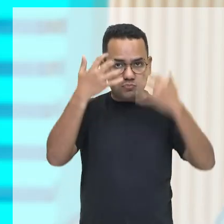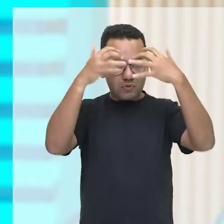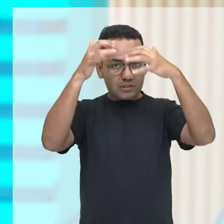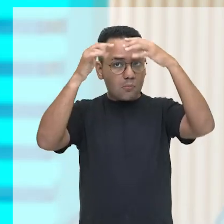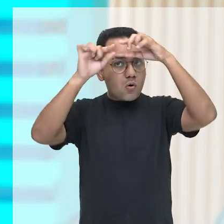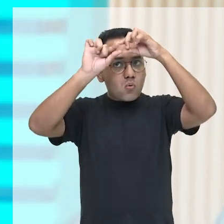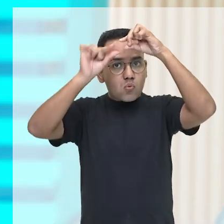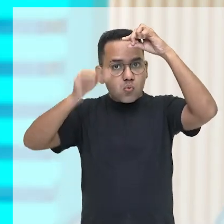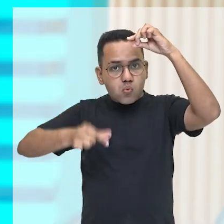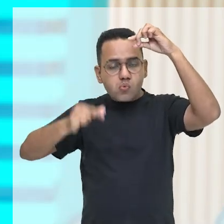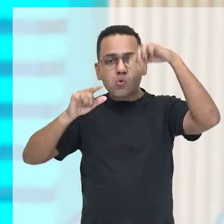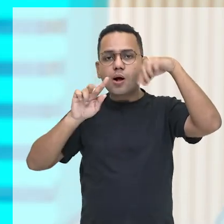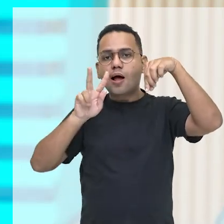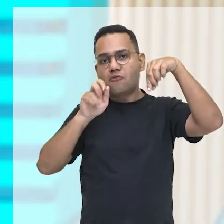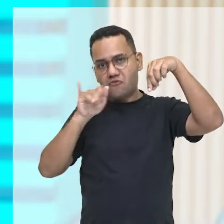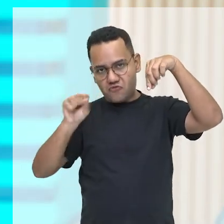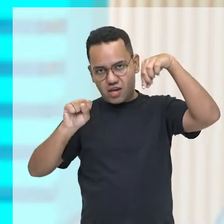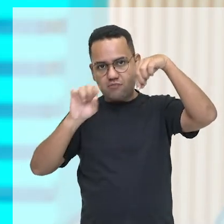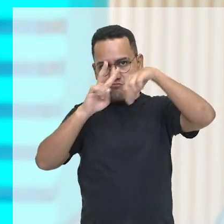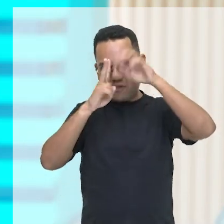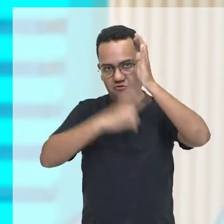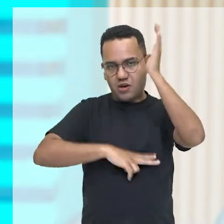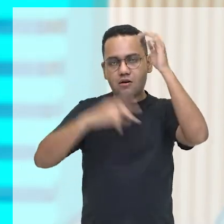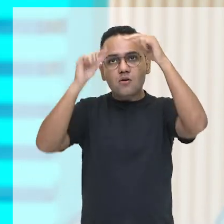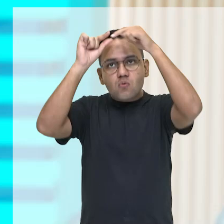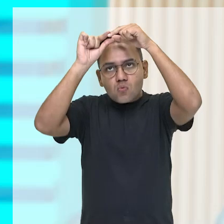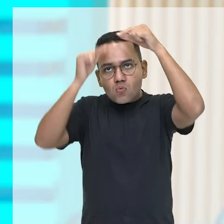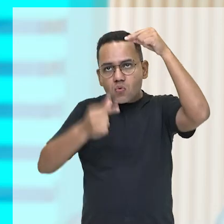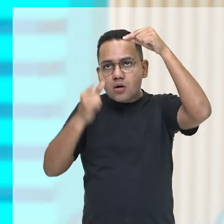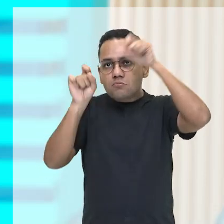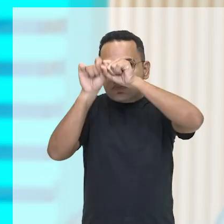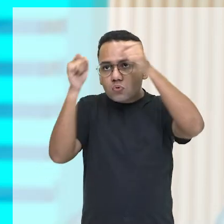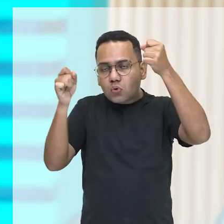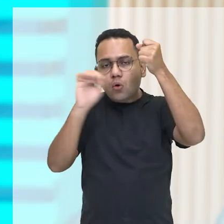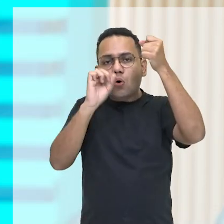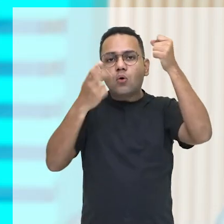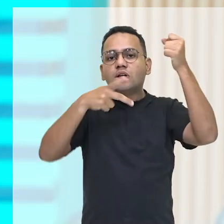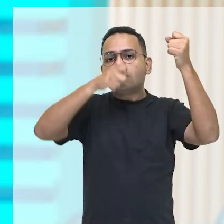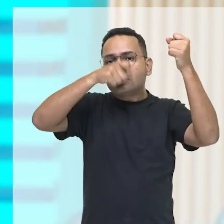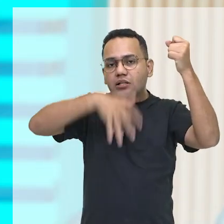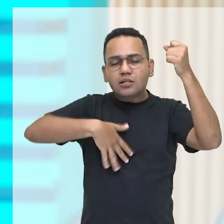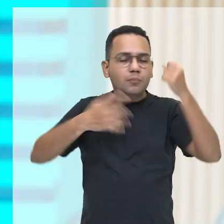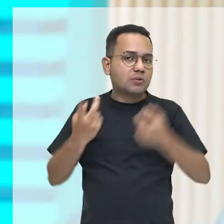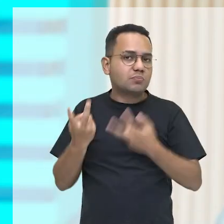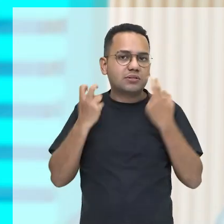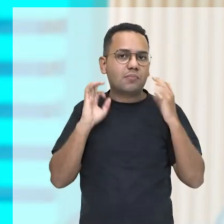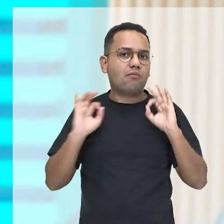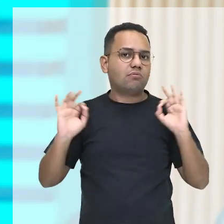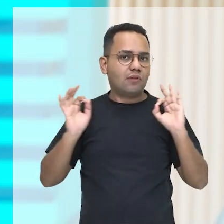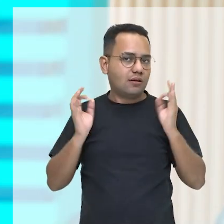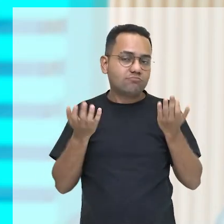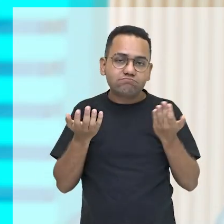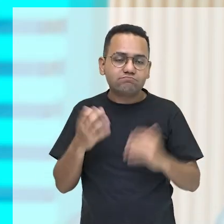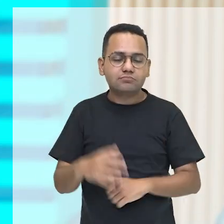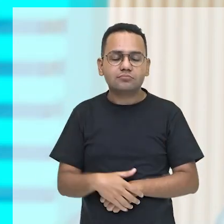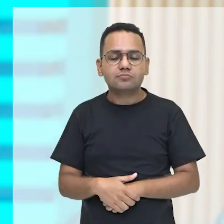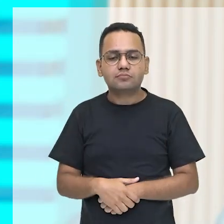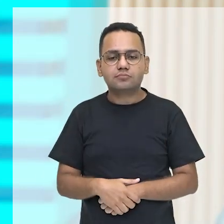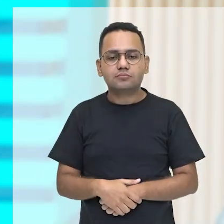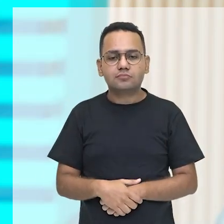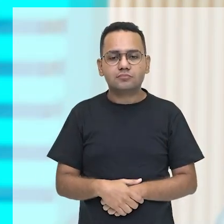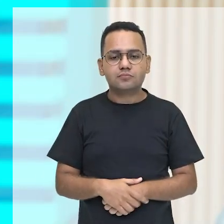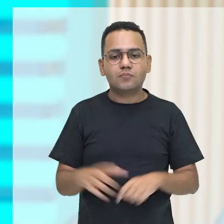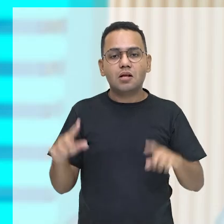cérebro, sangramento, e você não percebeu e aí já era tarde demais. Então a hipertensão arterial ela